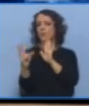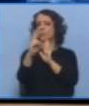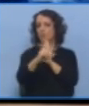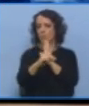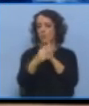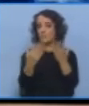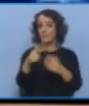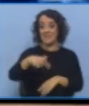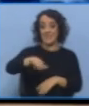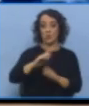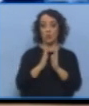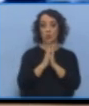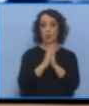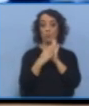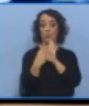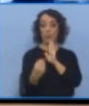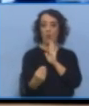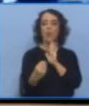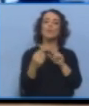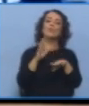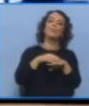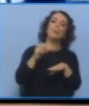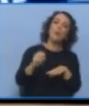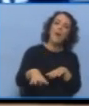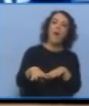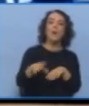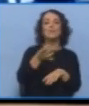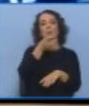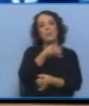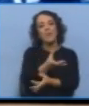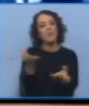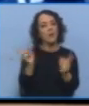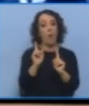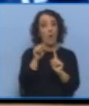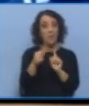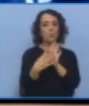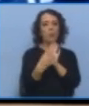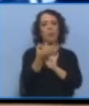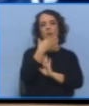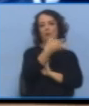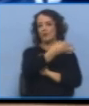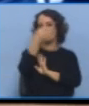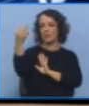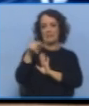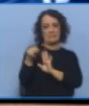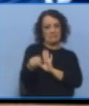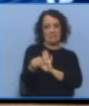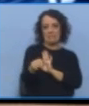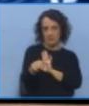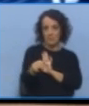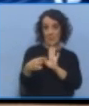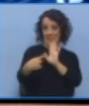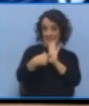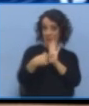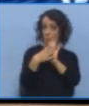nesses modelos não porque são mais piedosos, mas porque, de facto, são o modelo de excelência. É este o modelo que